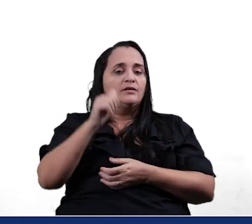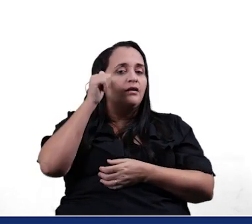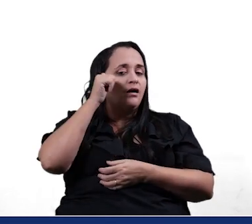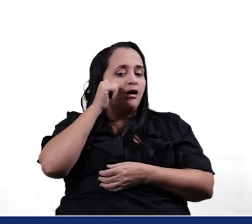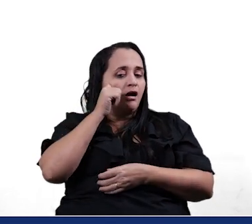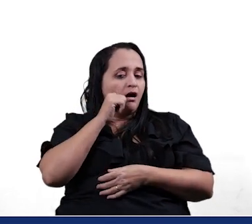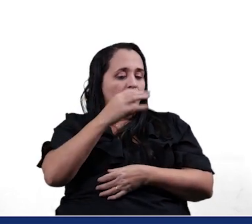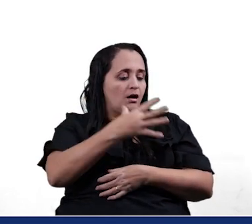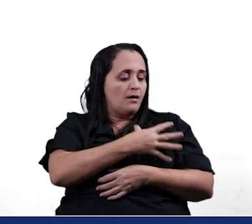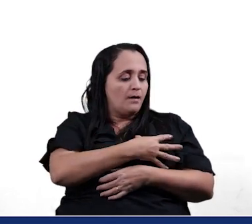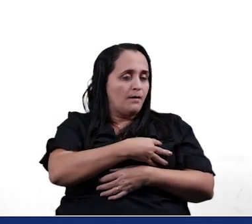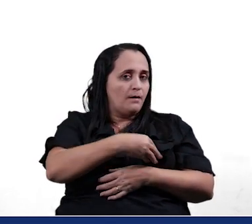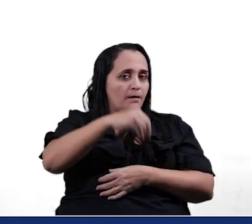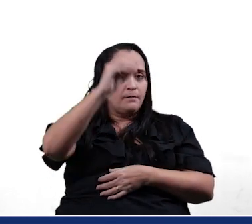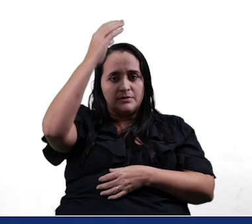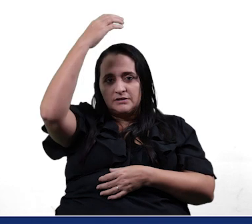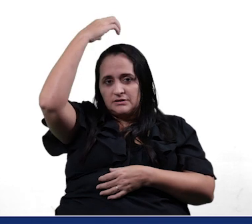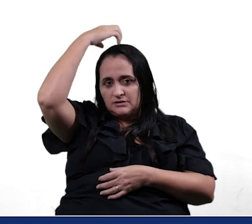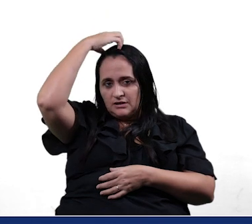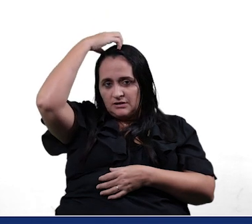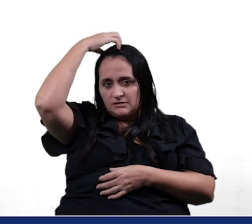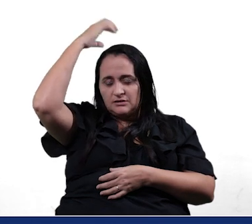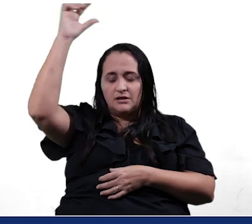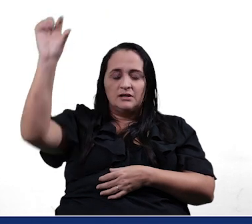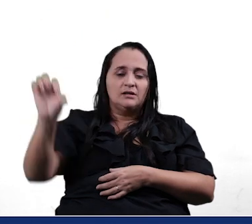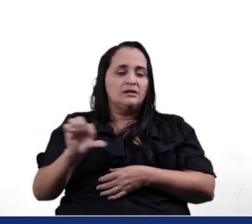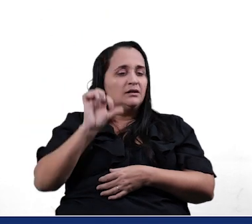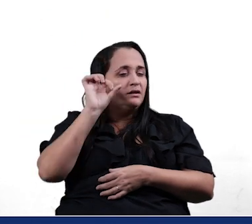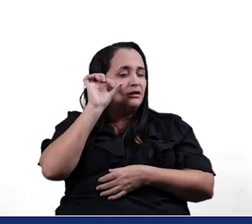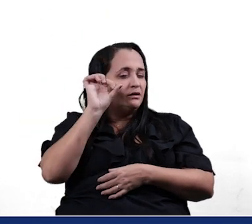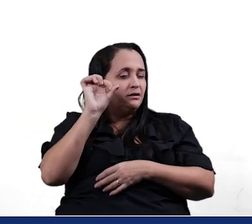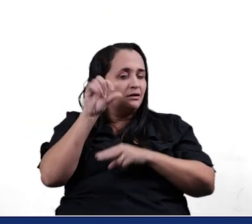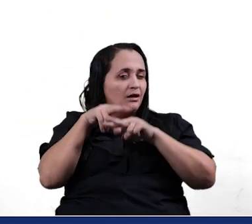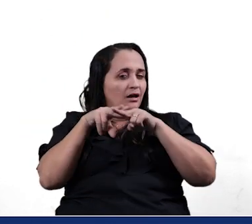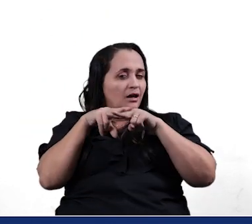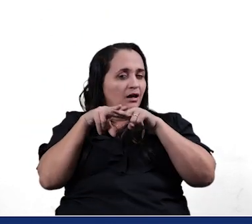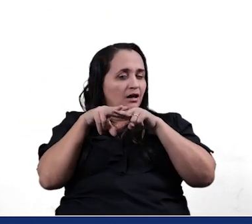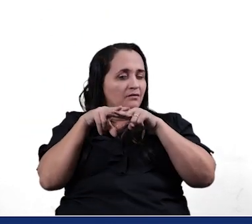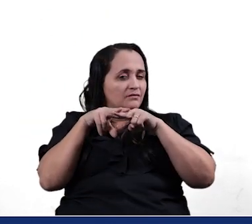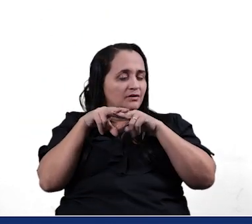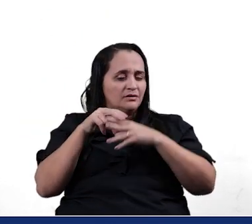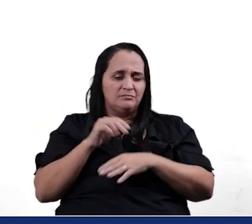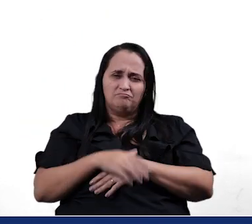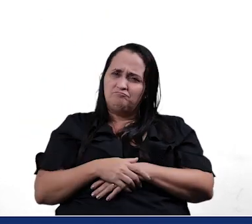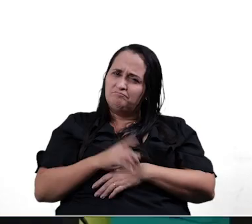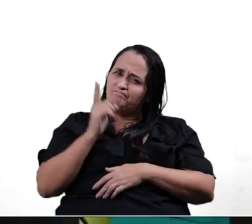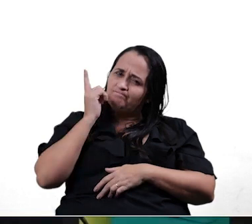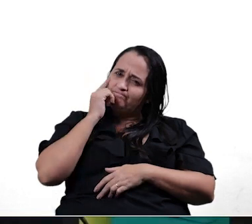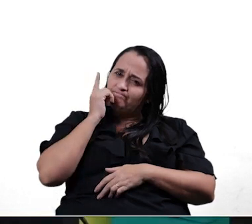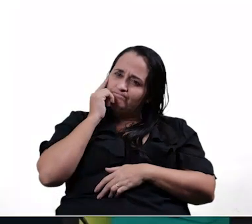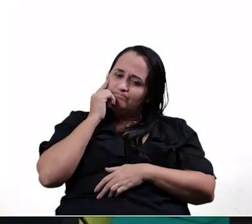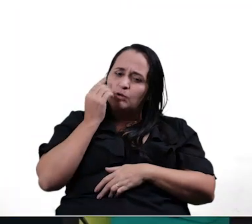a Ervilha. O que vocês imaginam quando vê essa história? Uma princesa que gostava de comer ervilha, será?